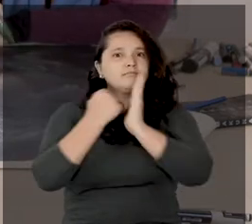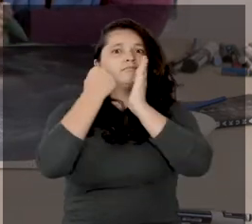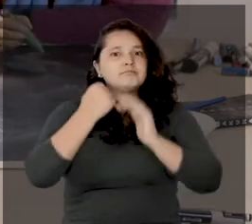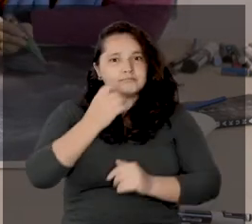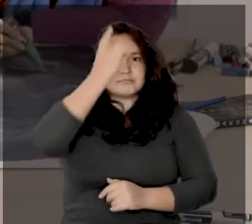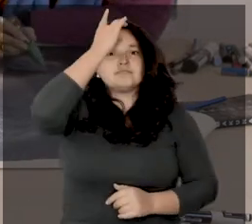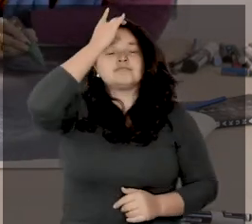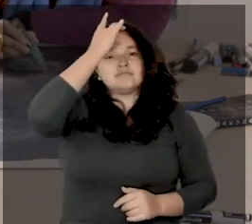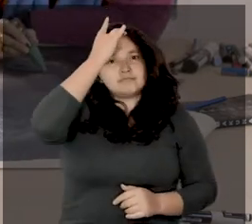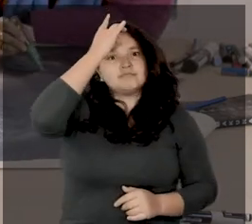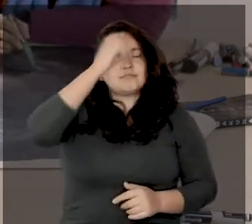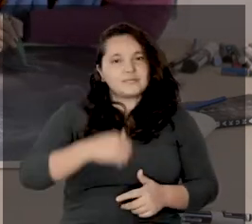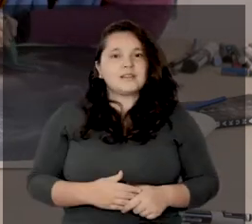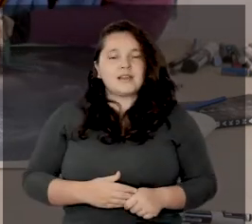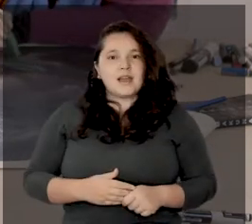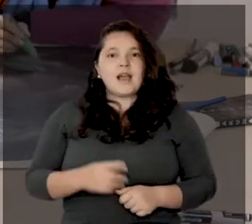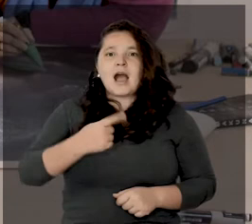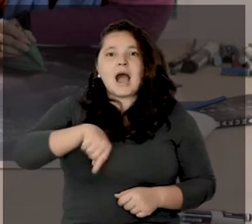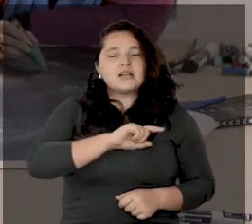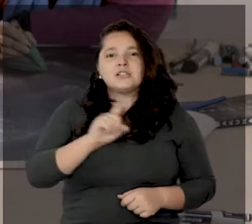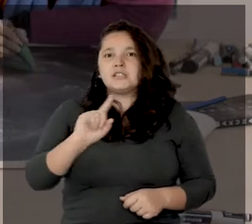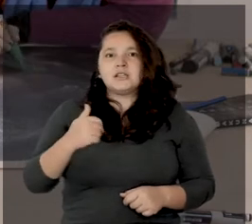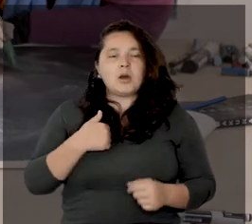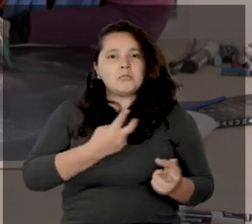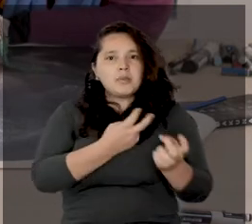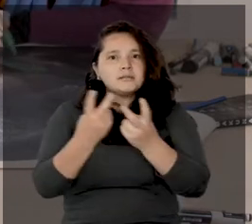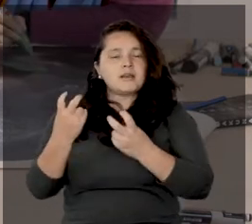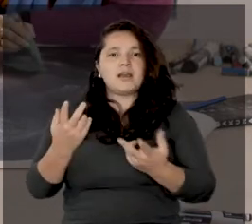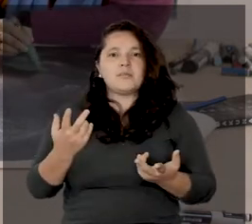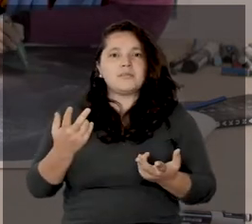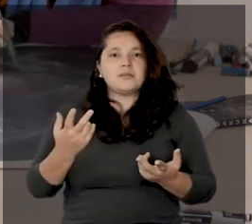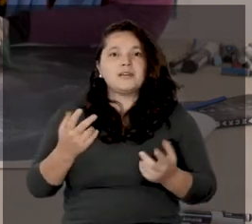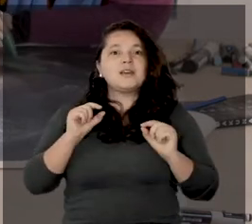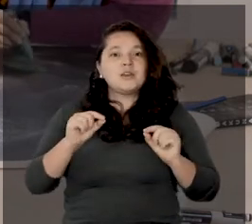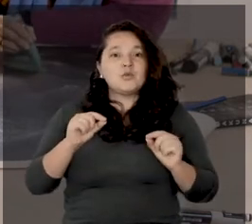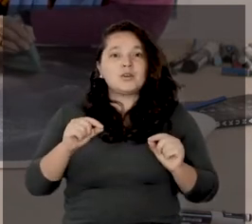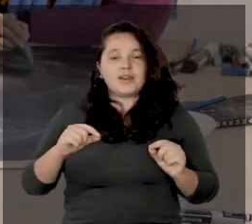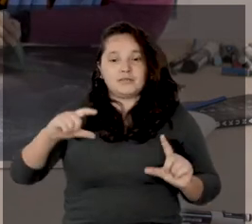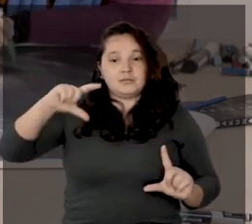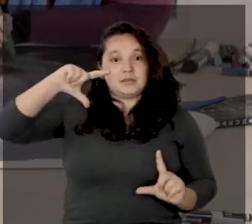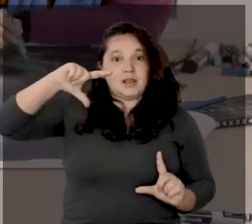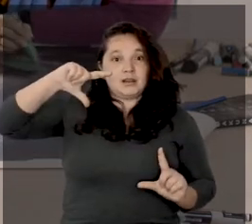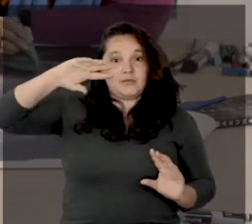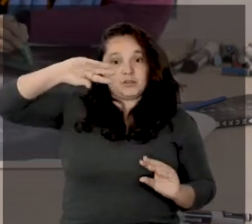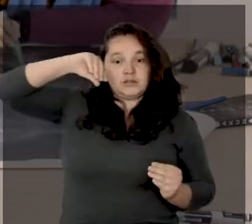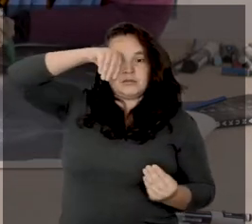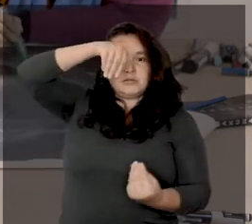essa coisa que a gente não vê, não acessa, né? E o verso, né, o avesso das coisas,